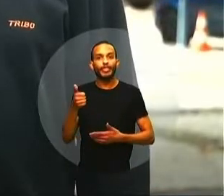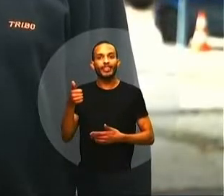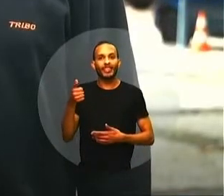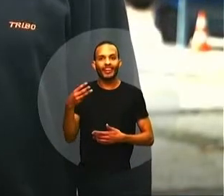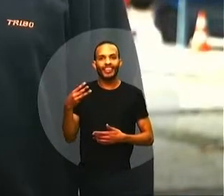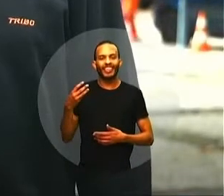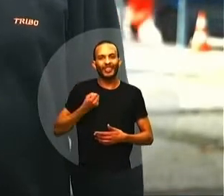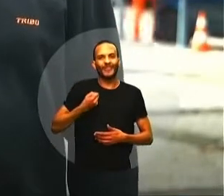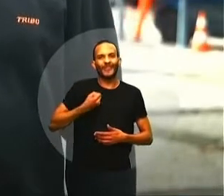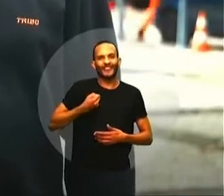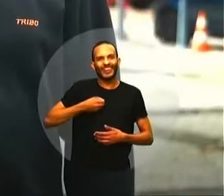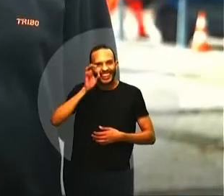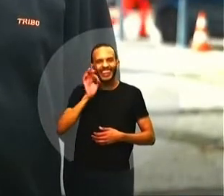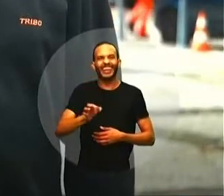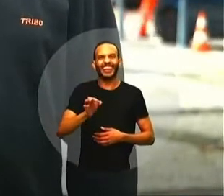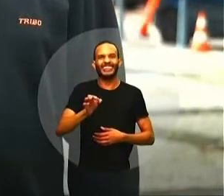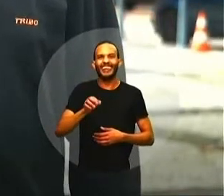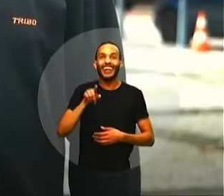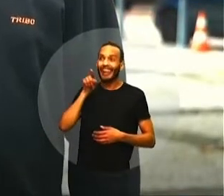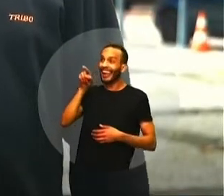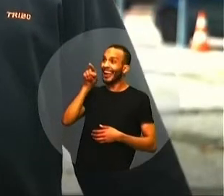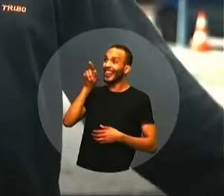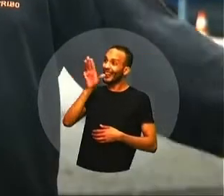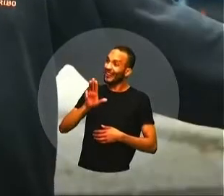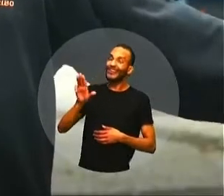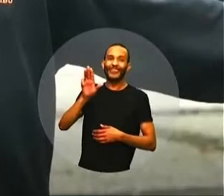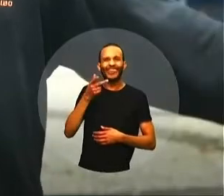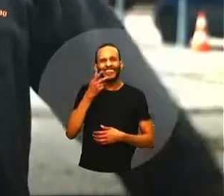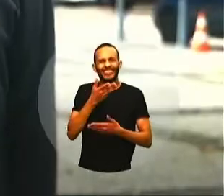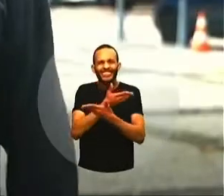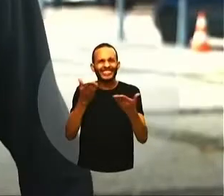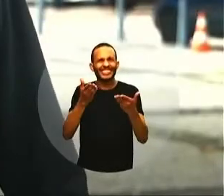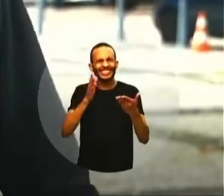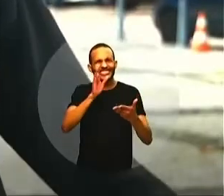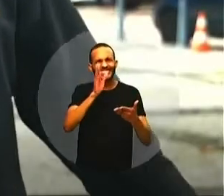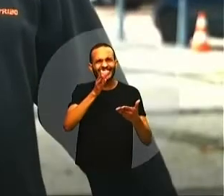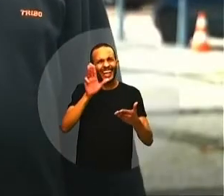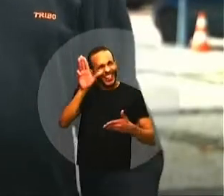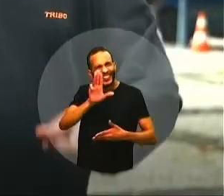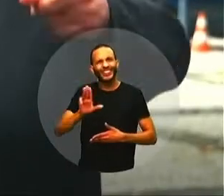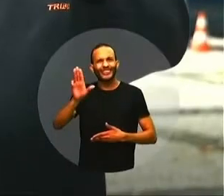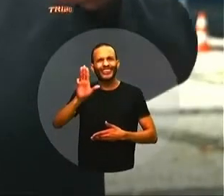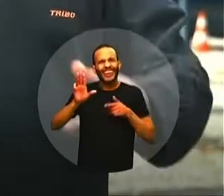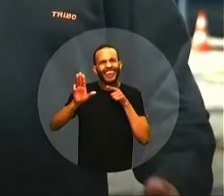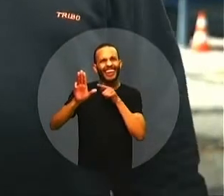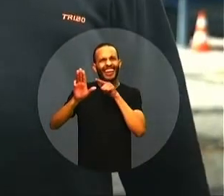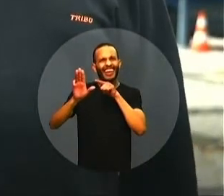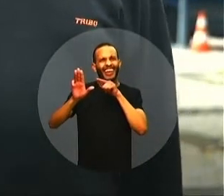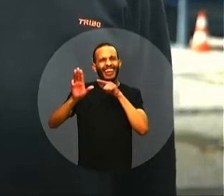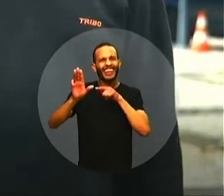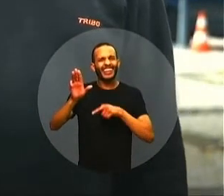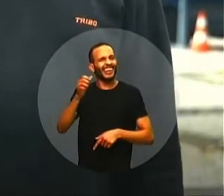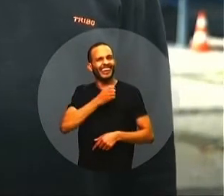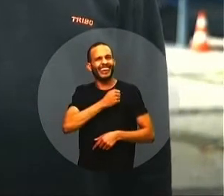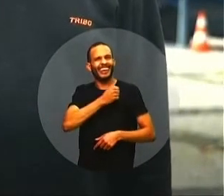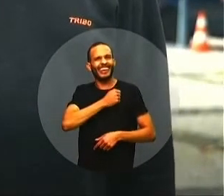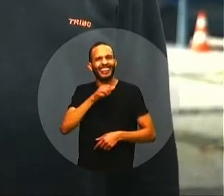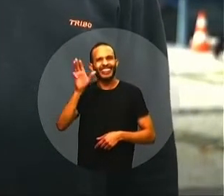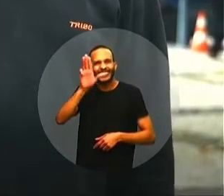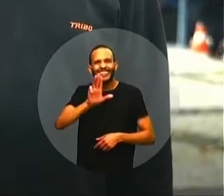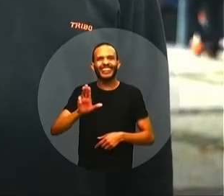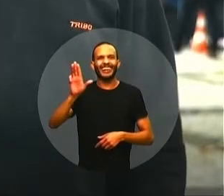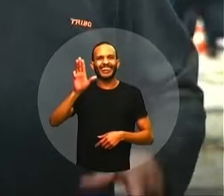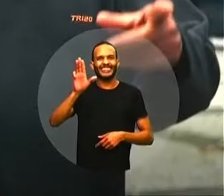É 13. Olha lá, olha lá. Lula, Lula. É Lula, pô, tô te falando. Viva Lula. É Lula. É